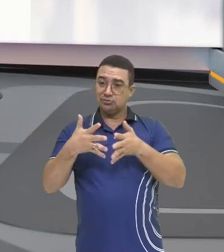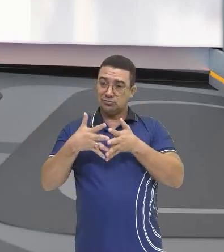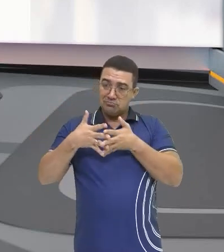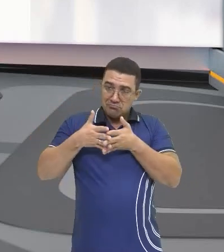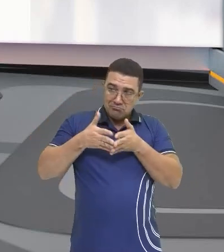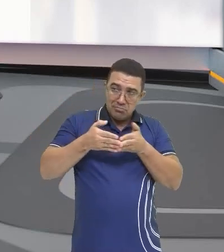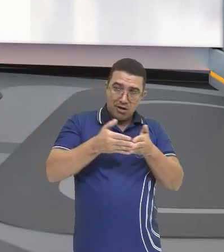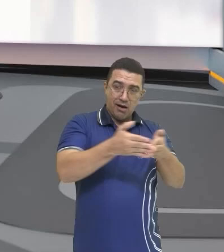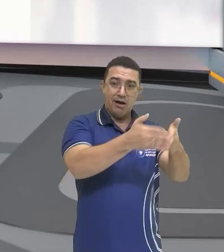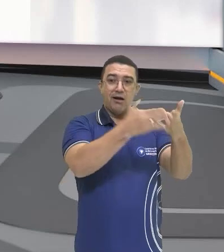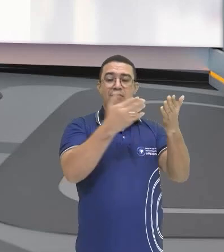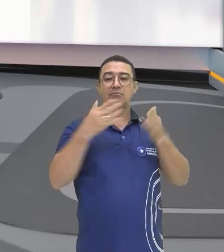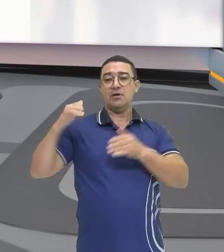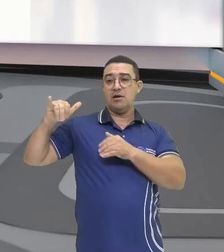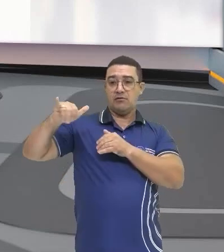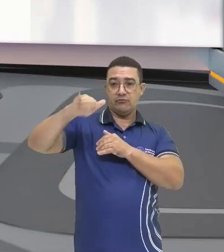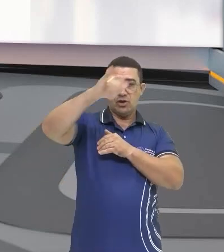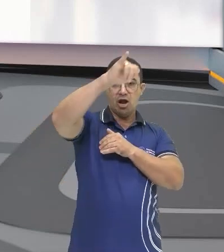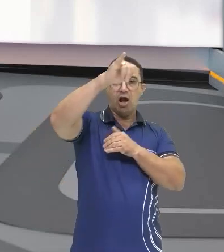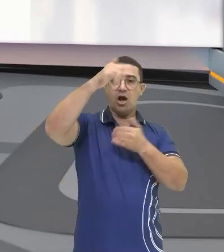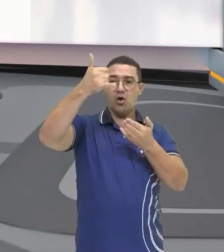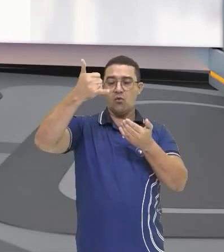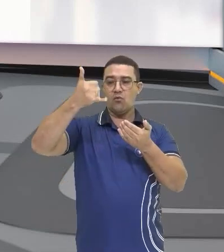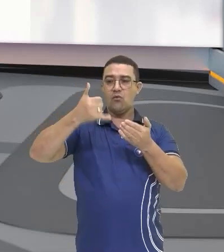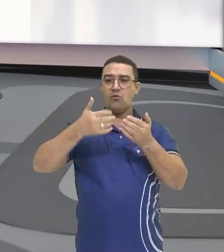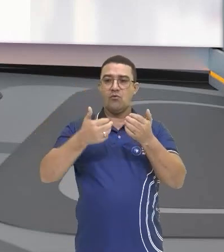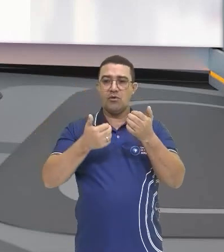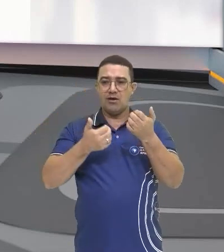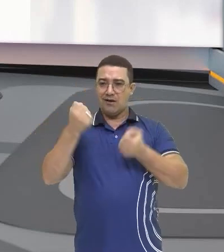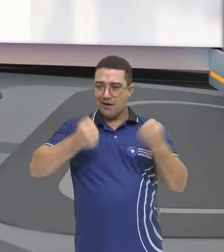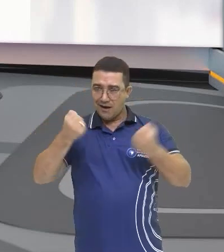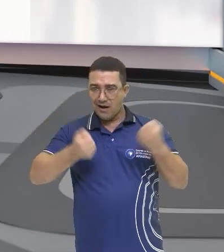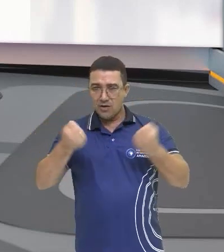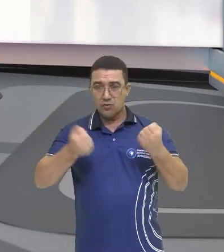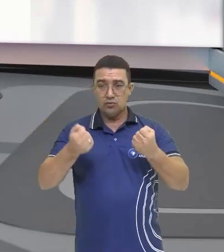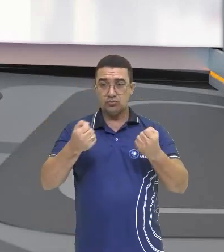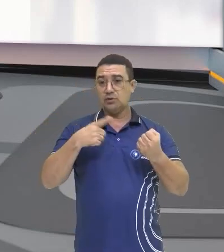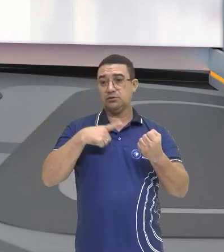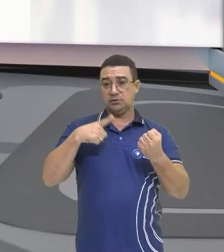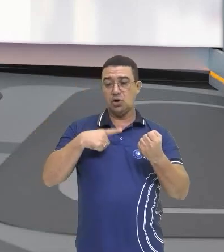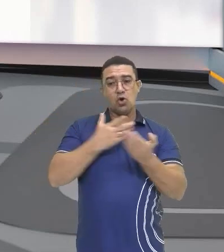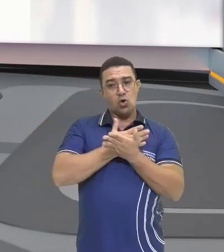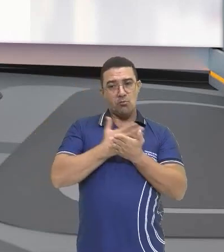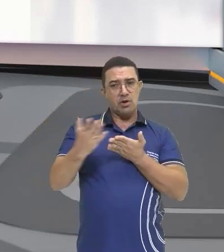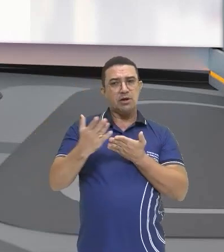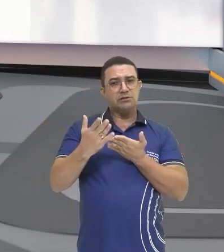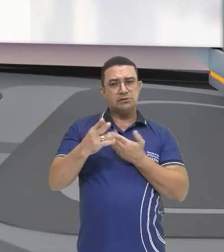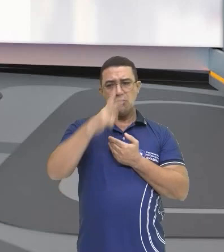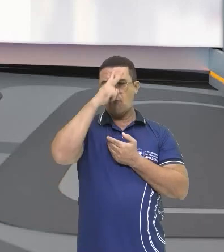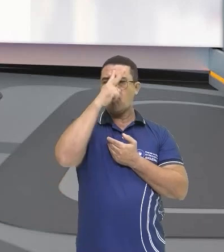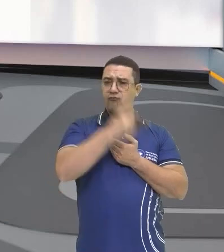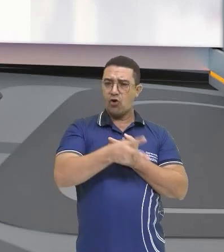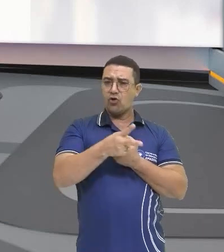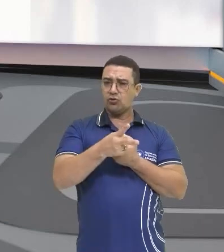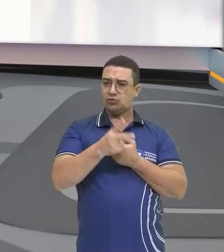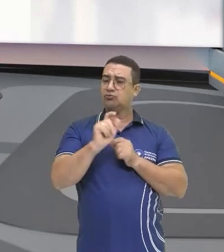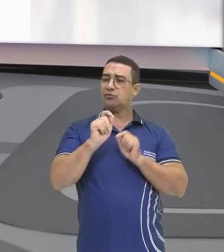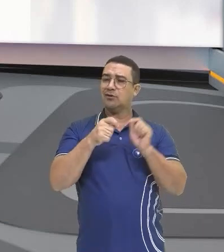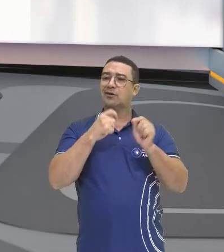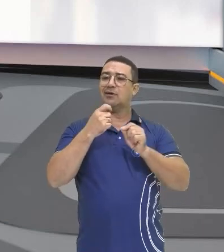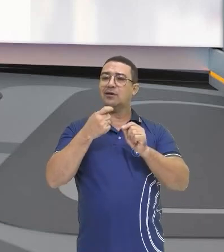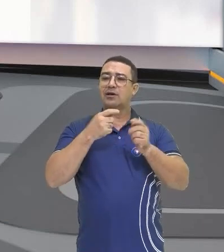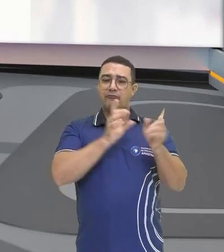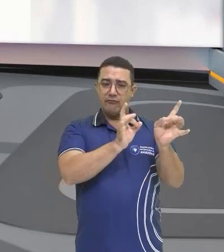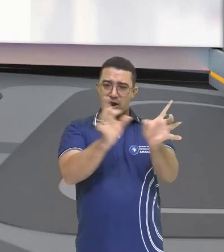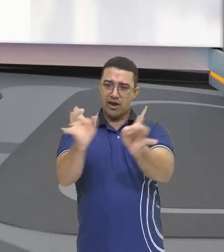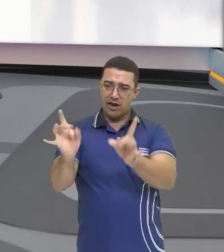marítimo como aéreo, como terrestre, que a gente vai ter a intensificação dessa circulação de